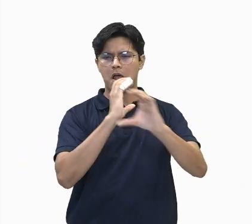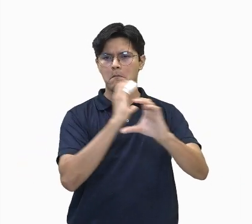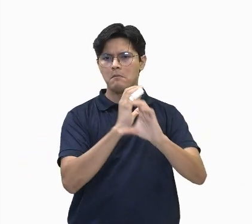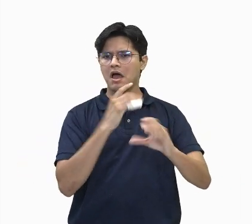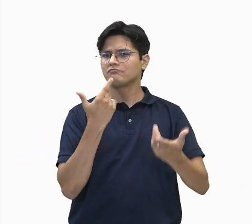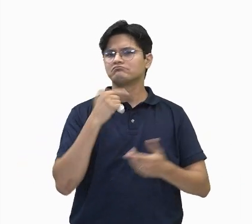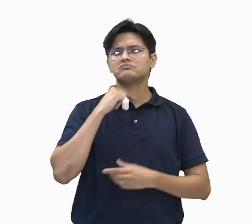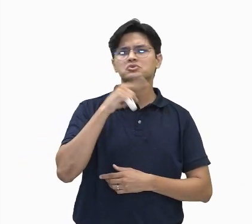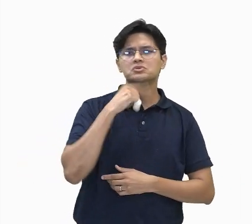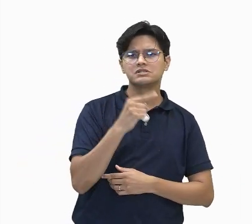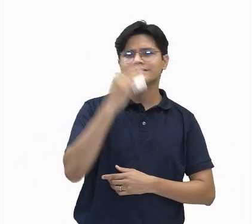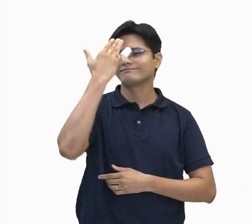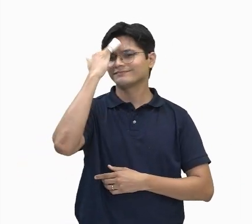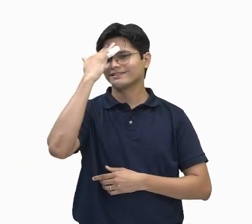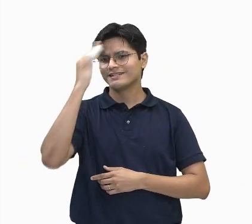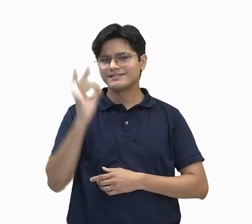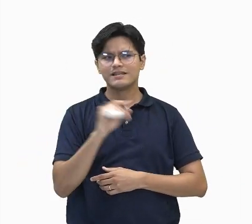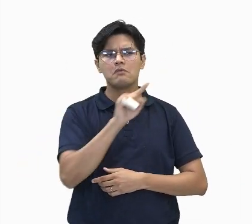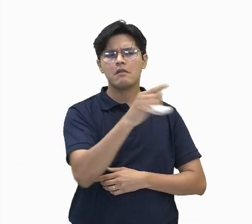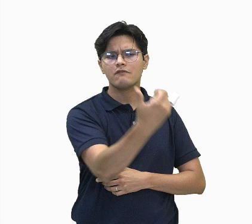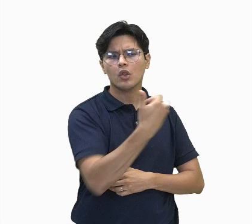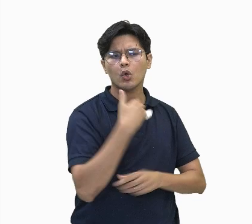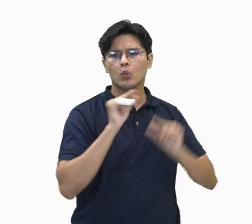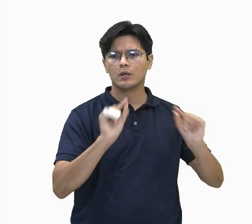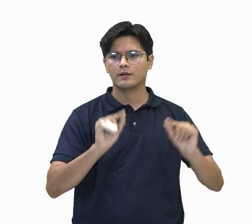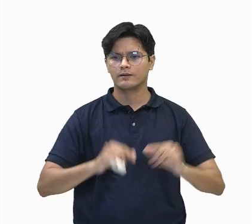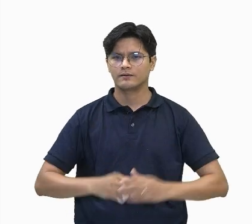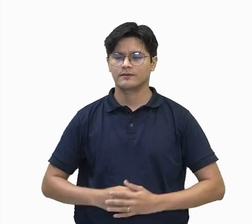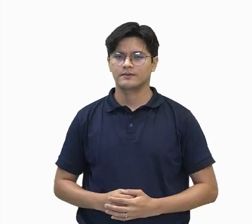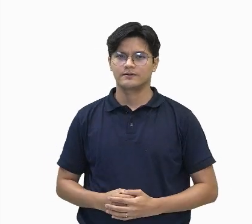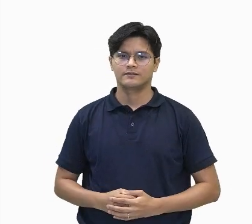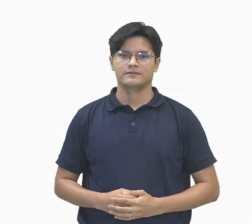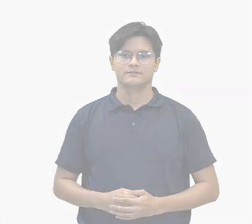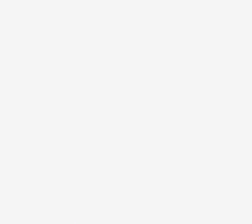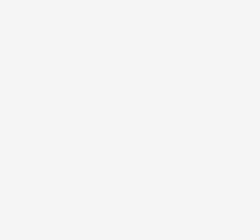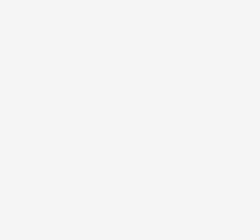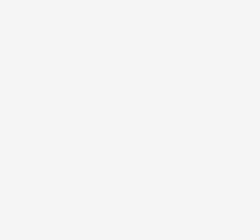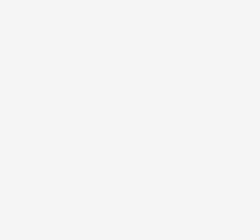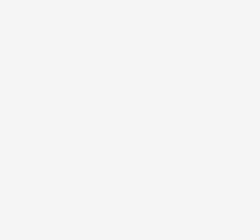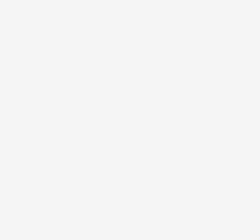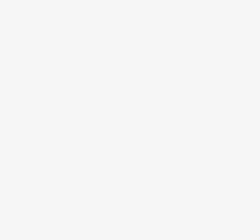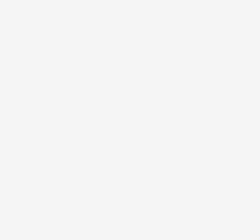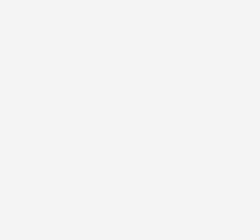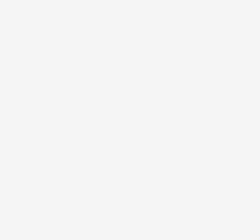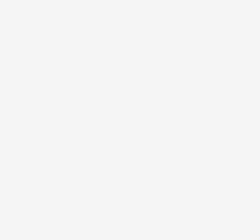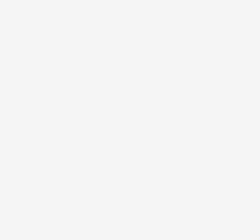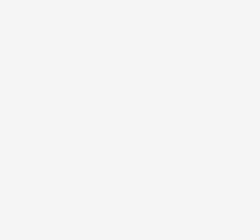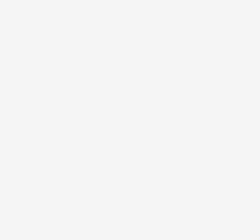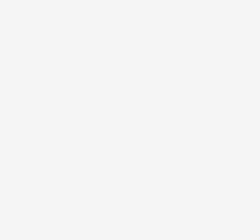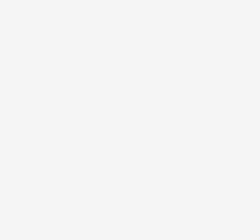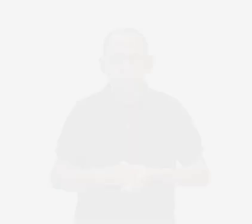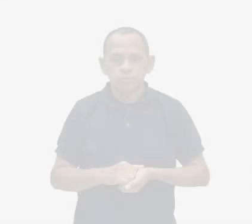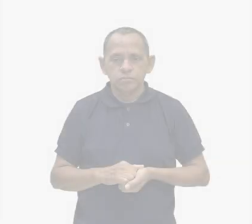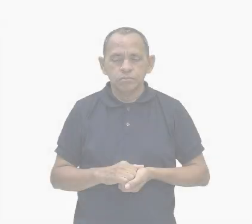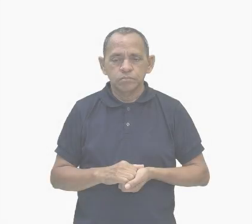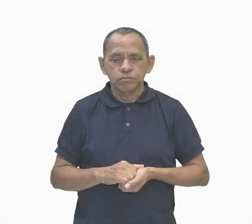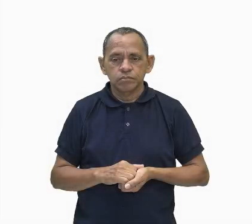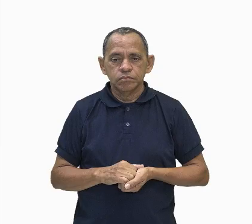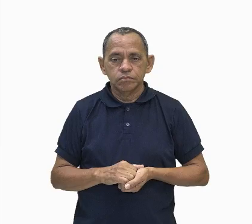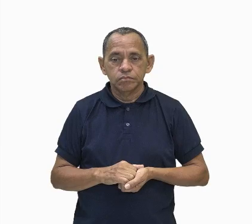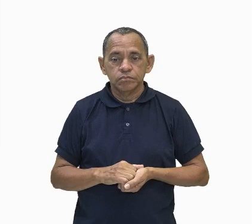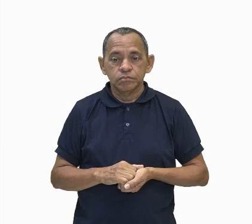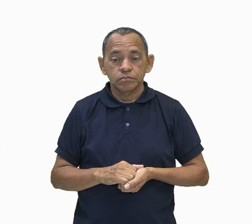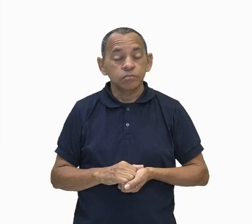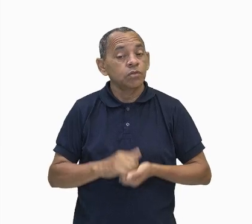que a pessoa quis te dizer. E aí fica aquele mal-estar, né? Do tipo, será que eu entendi de fato aquilo que foi dito?